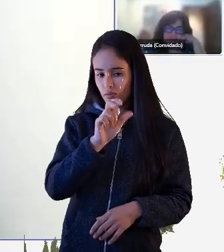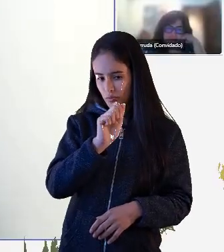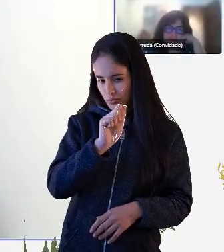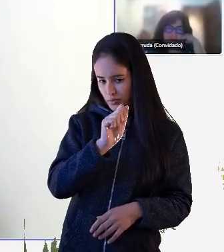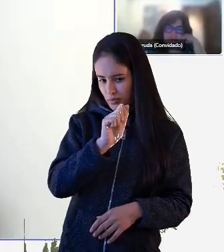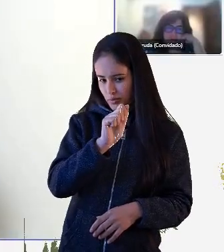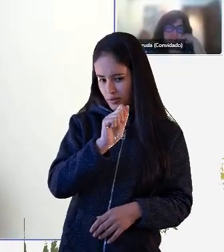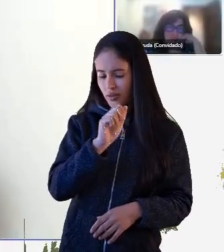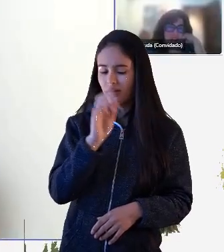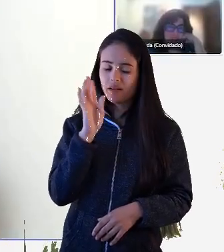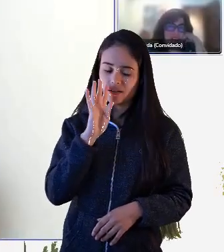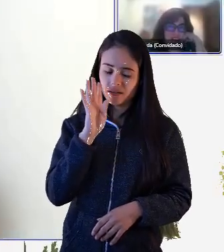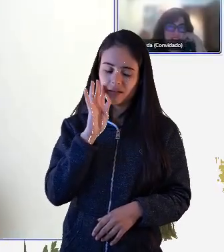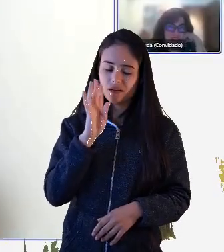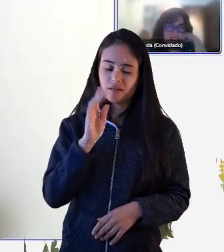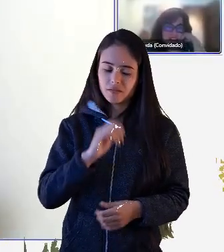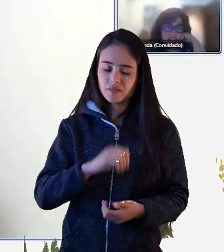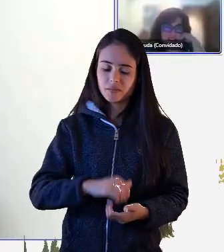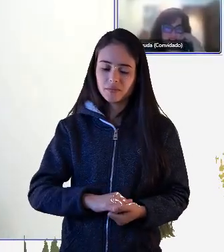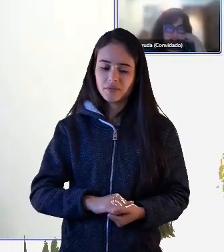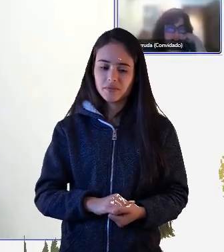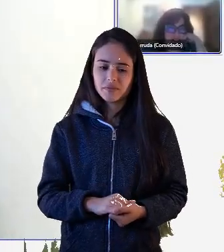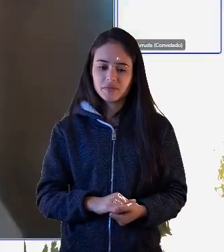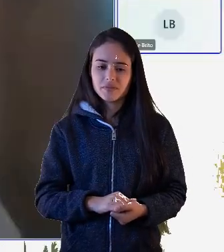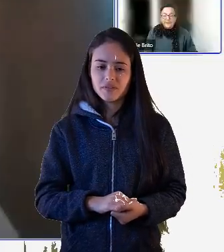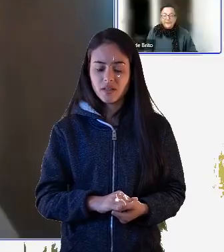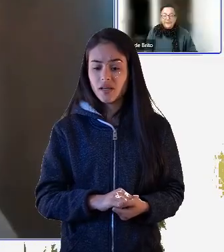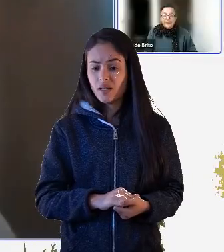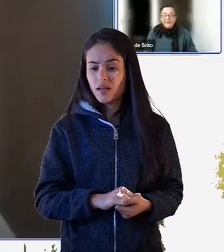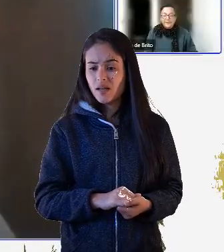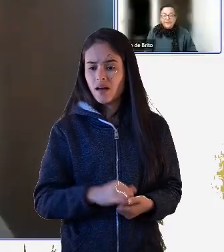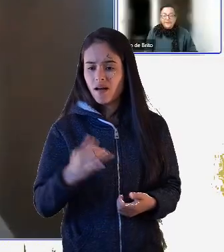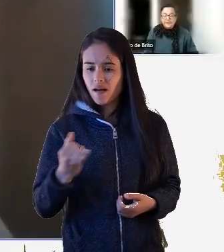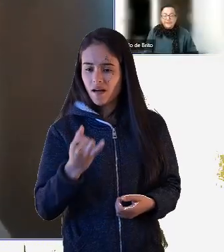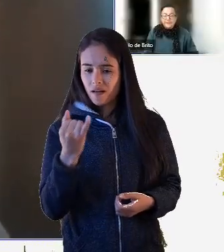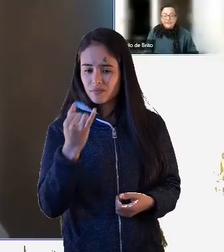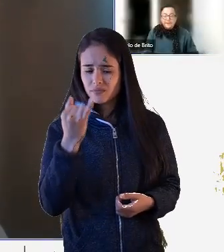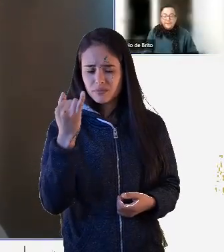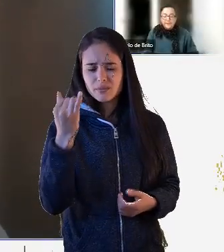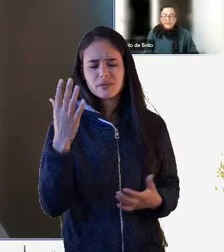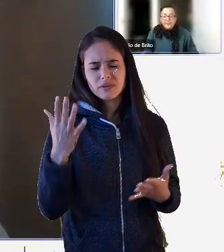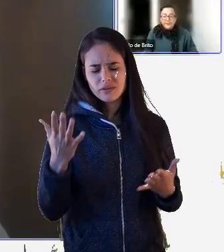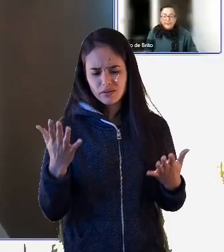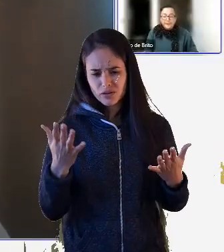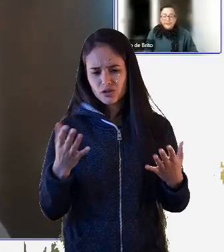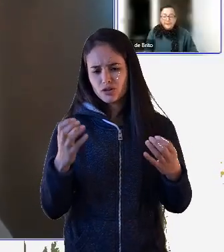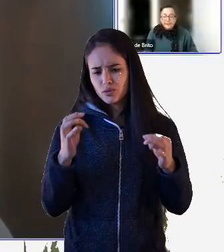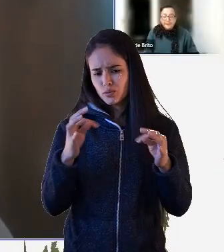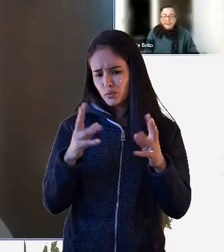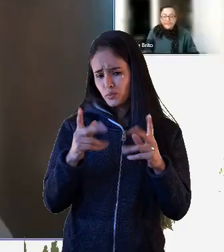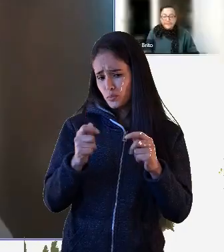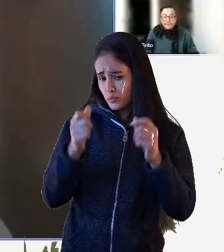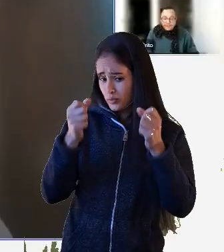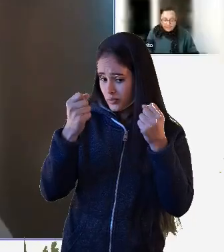né? Como se Não não quer nem tivesse estado. conhecer, às vezes, né? Nem, a resistência é muita, né? Até para conhecer.